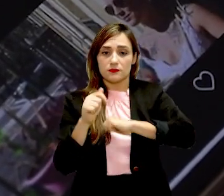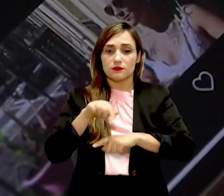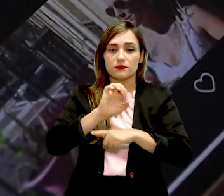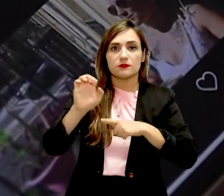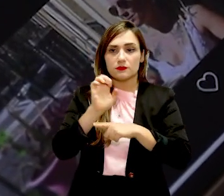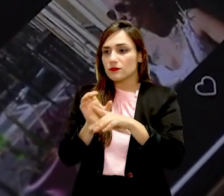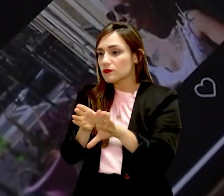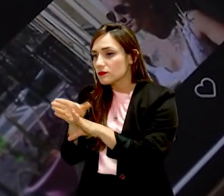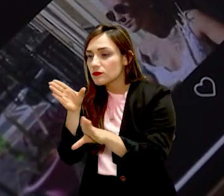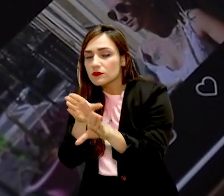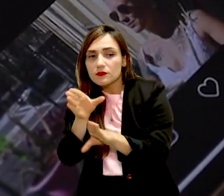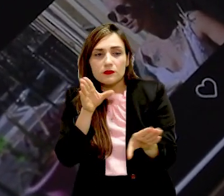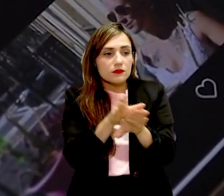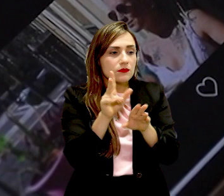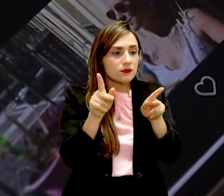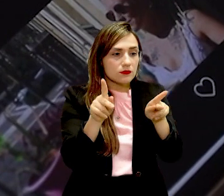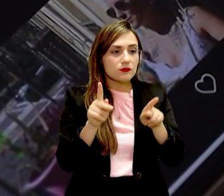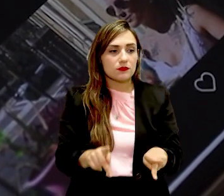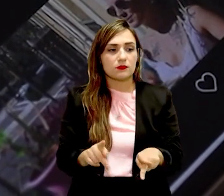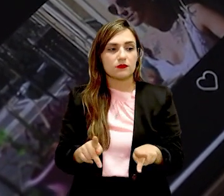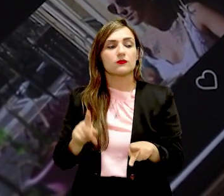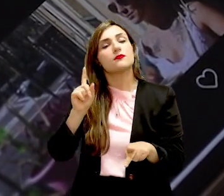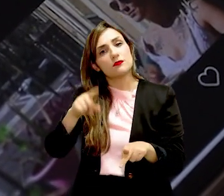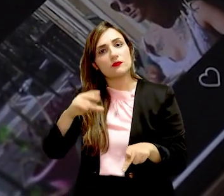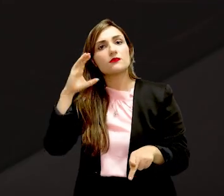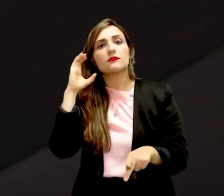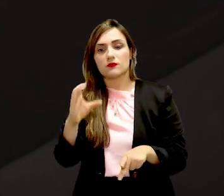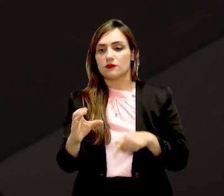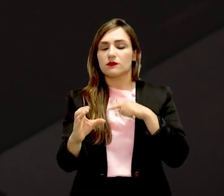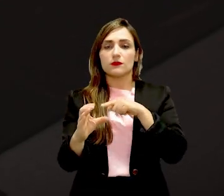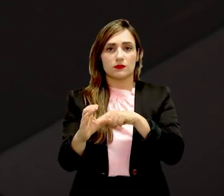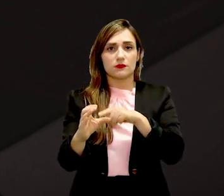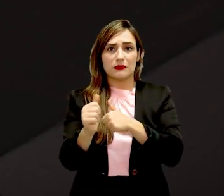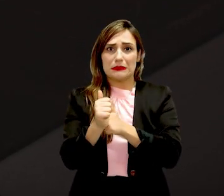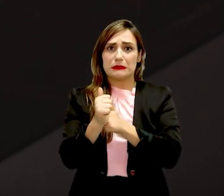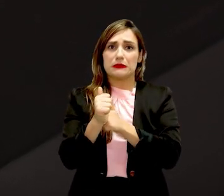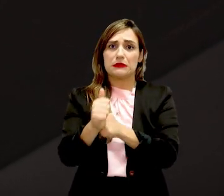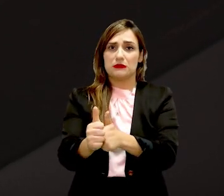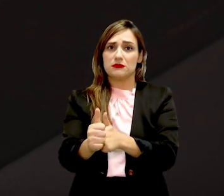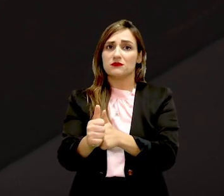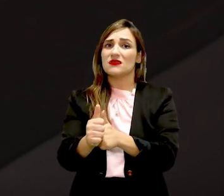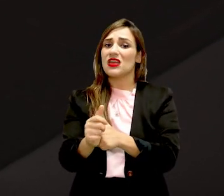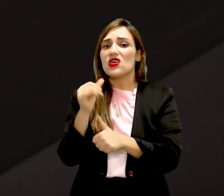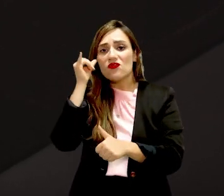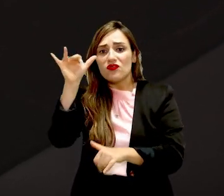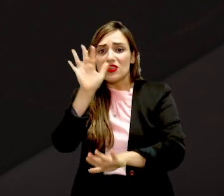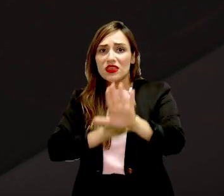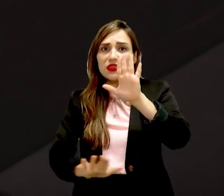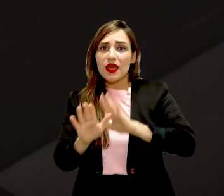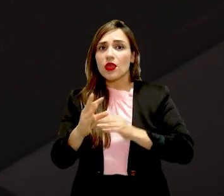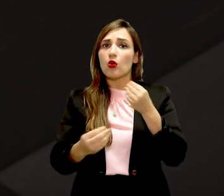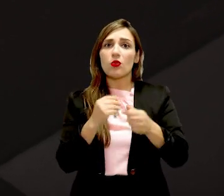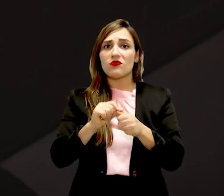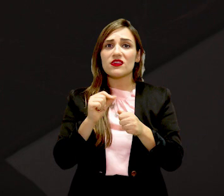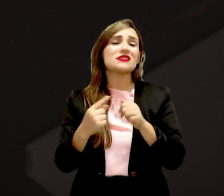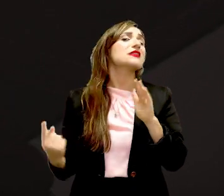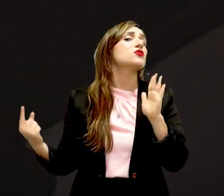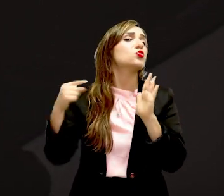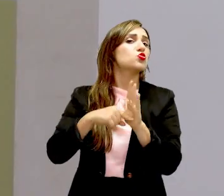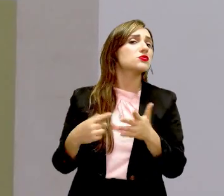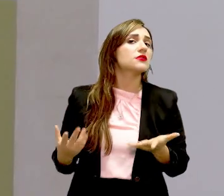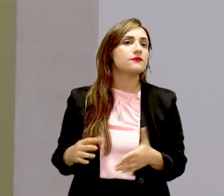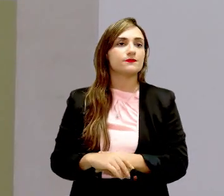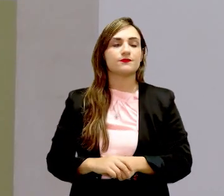de orientar a população sobre o crime de perseguição, conscientizar sobre prevenção e divulgar canais de